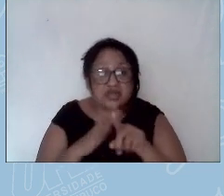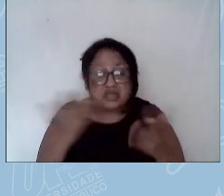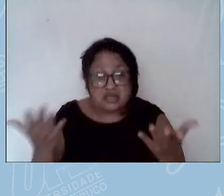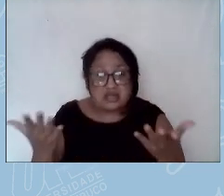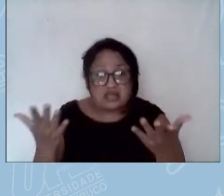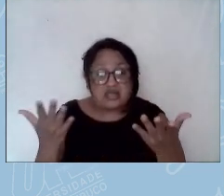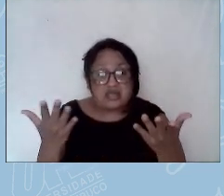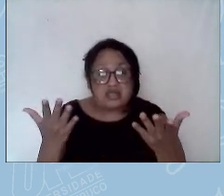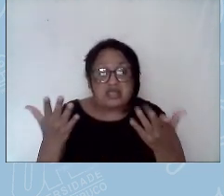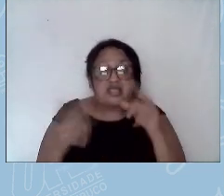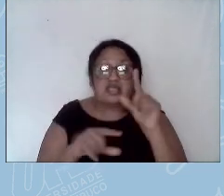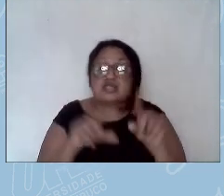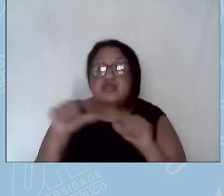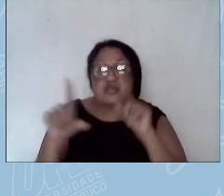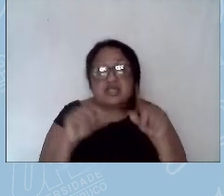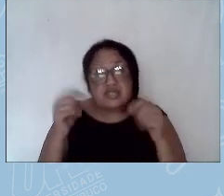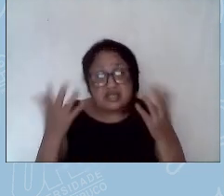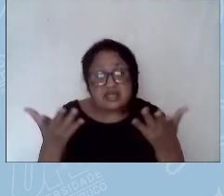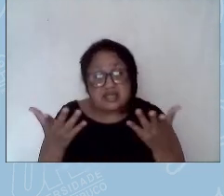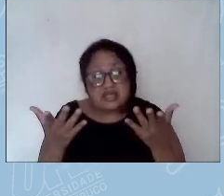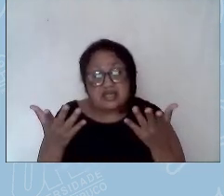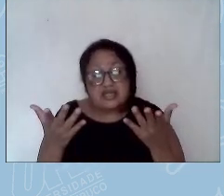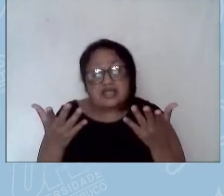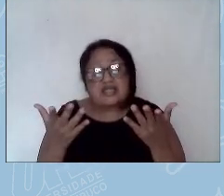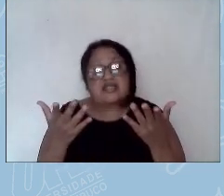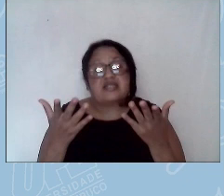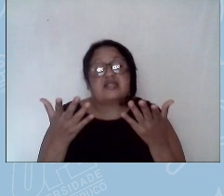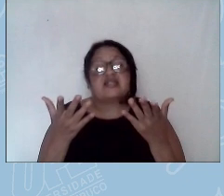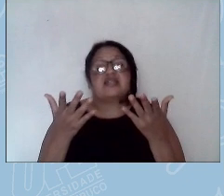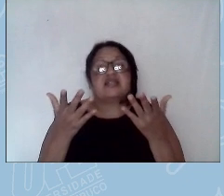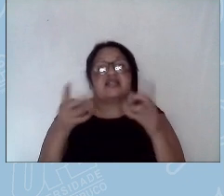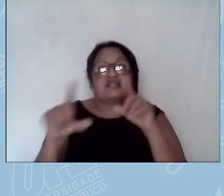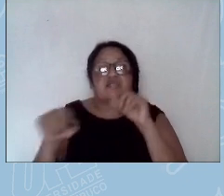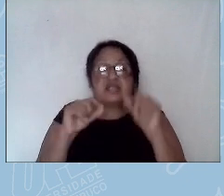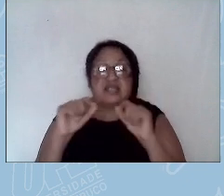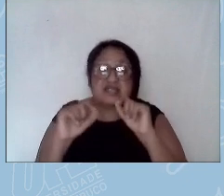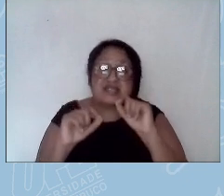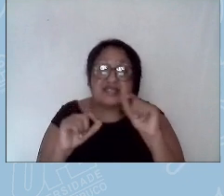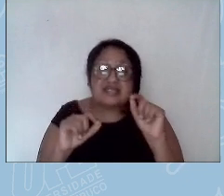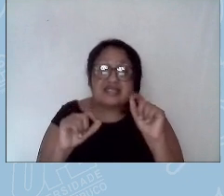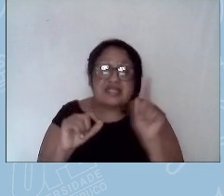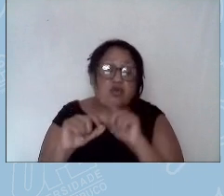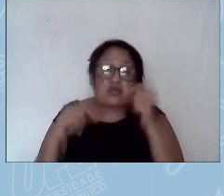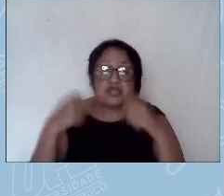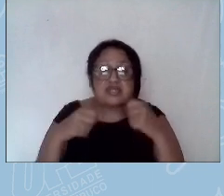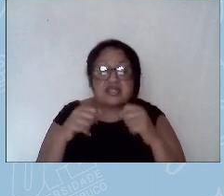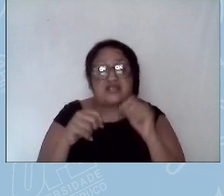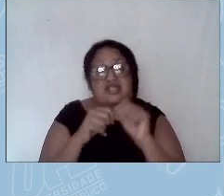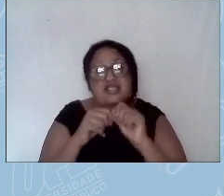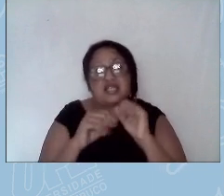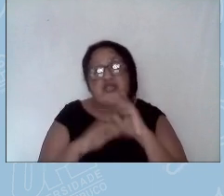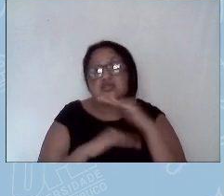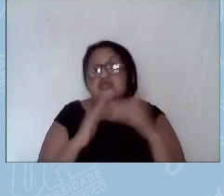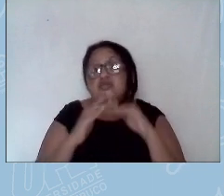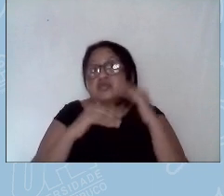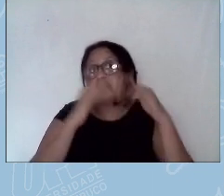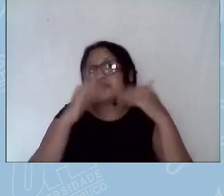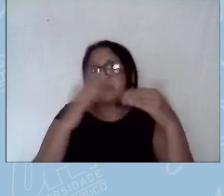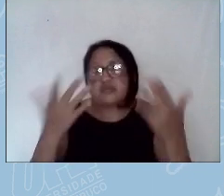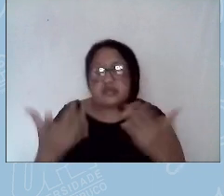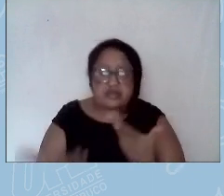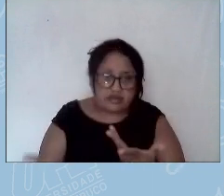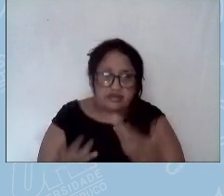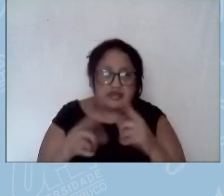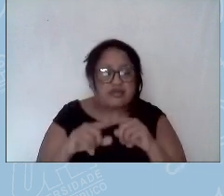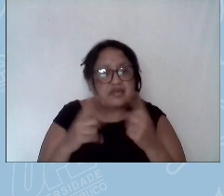uma decisão de forma mais econômica sem fazer todo o desenvolvimento mas se ele o fizesse também iria chegar a resposta